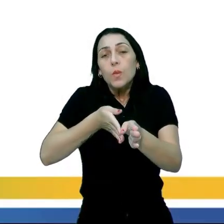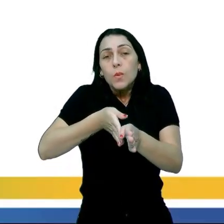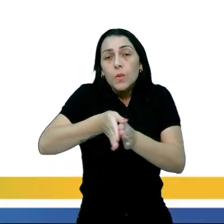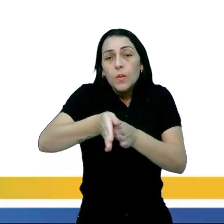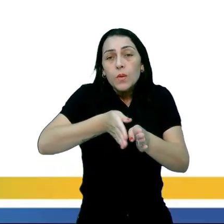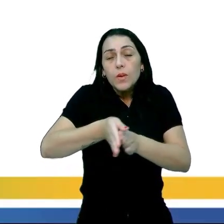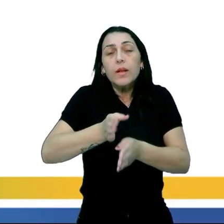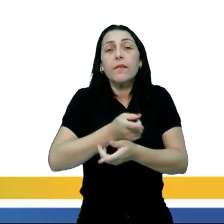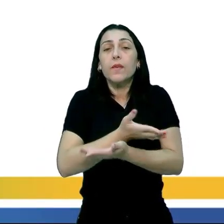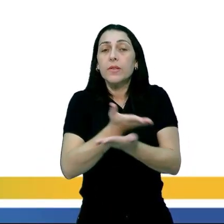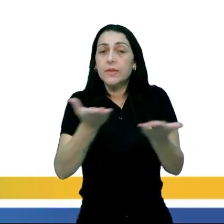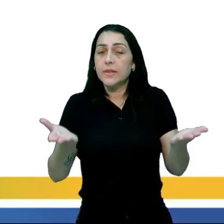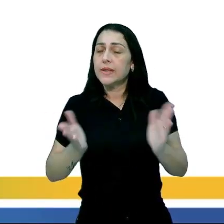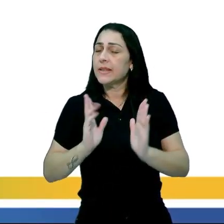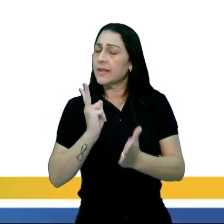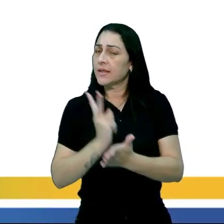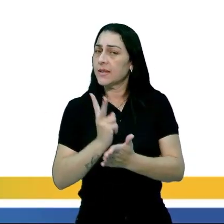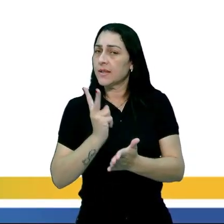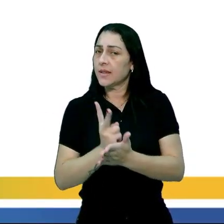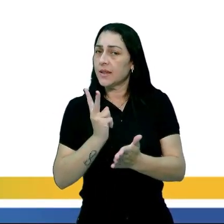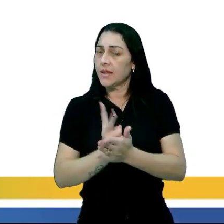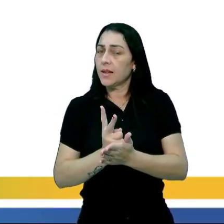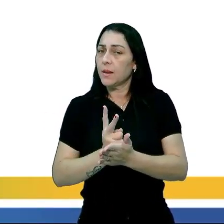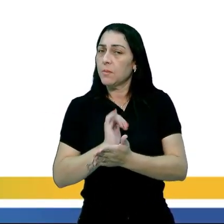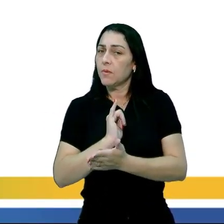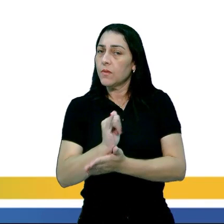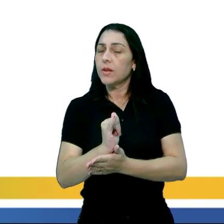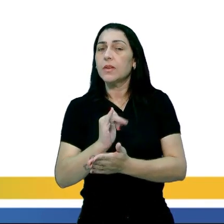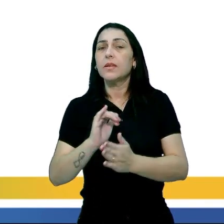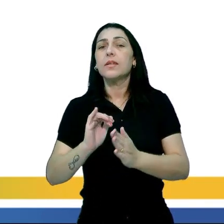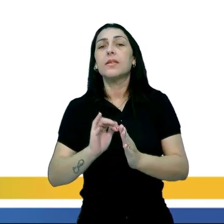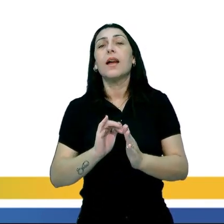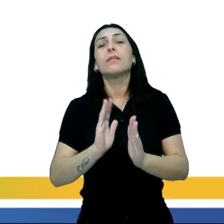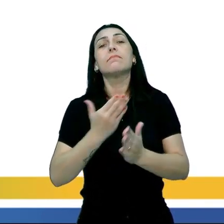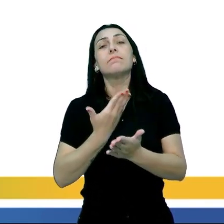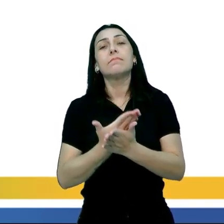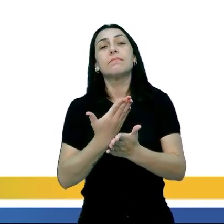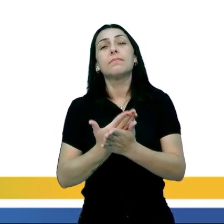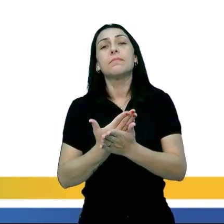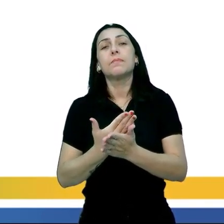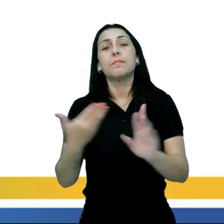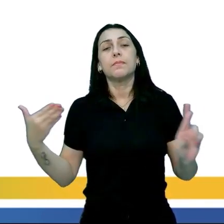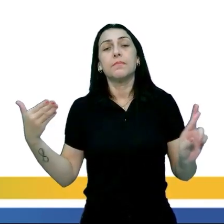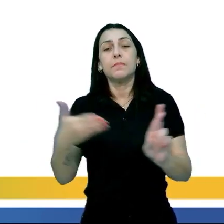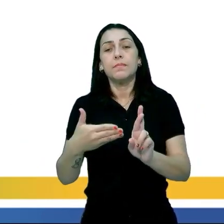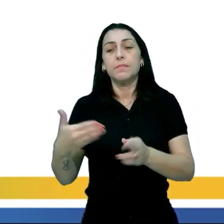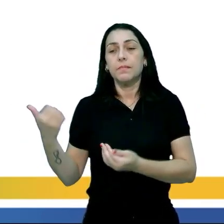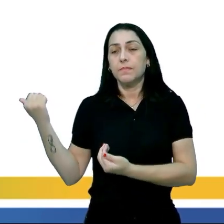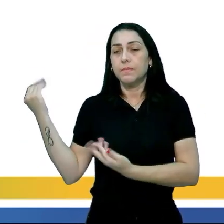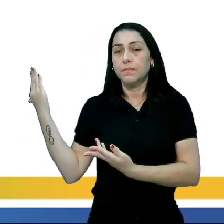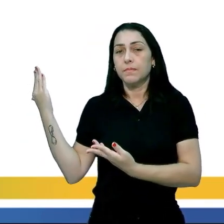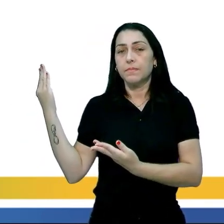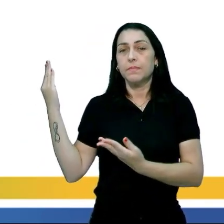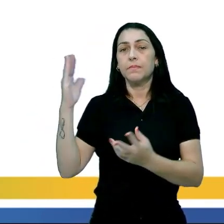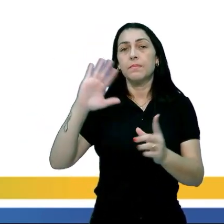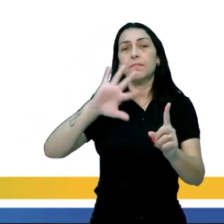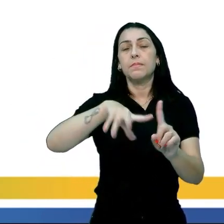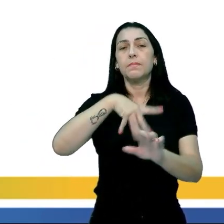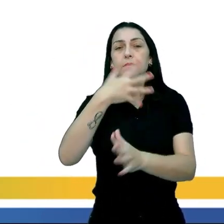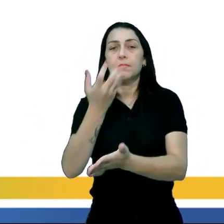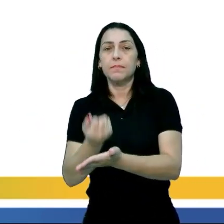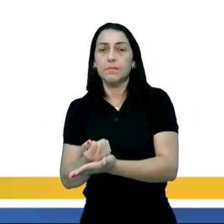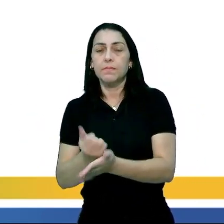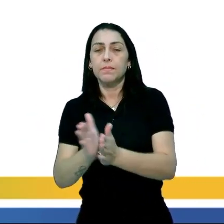todos vocês, como eu sempre recomendo ao longo das aulas. Essa é a referência bibliográfica do livro A